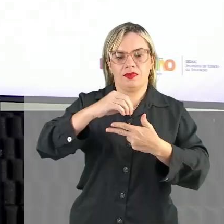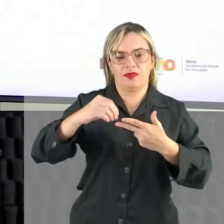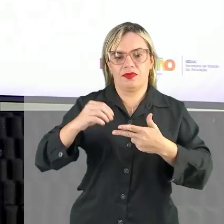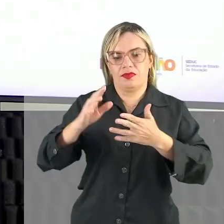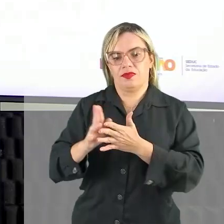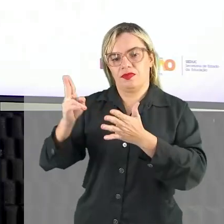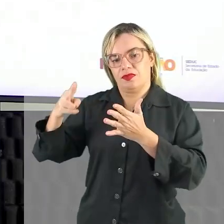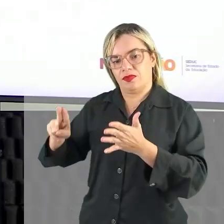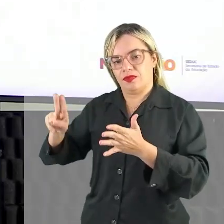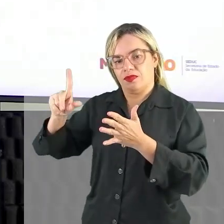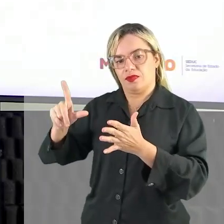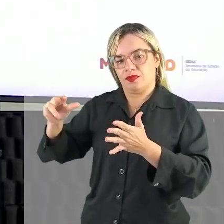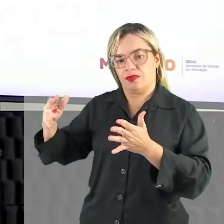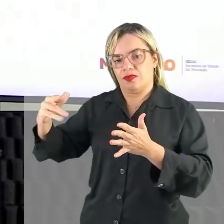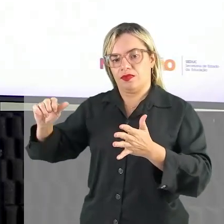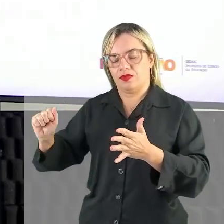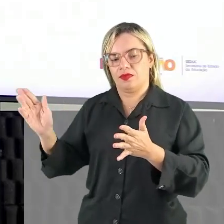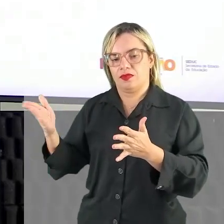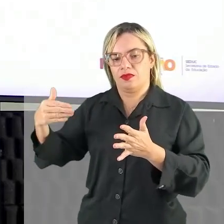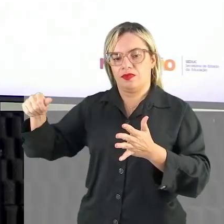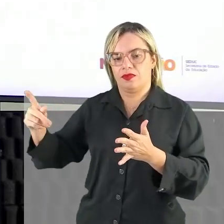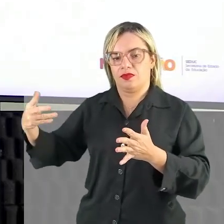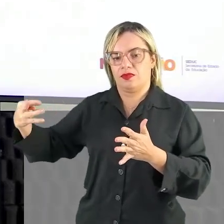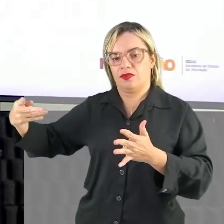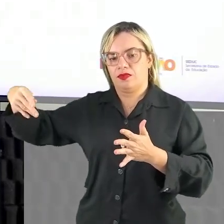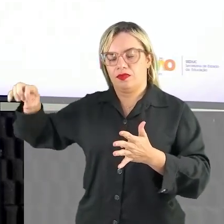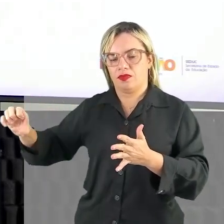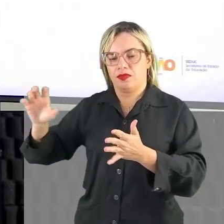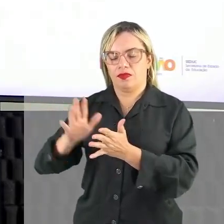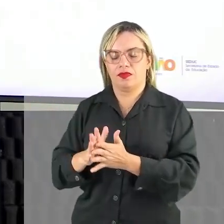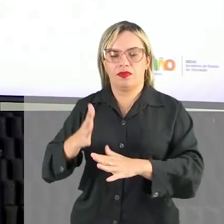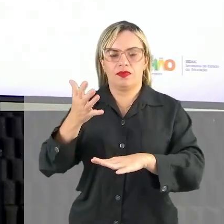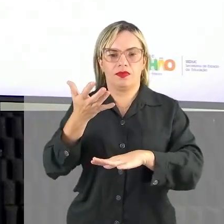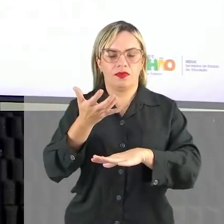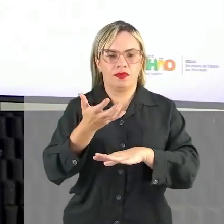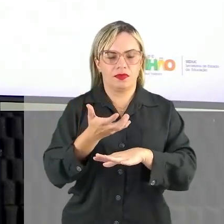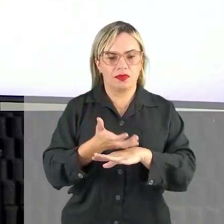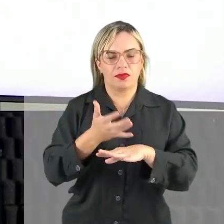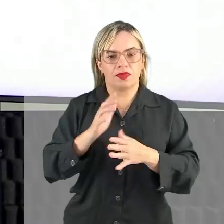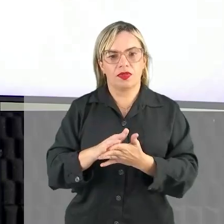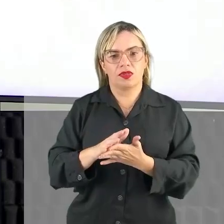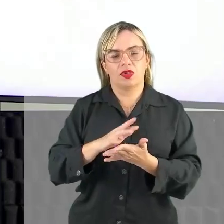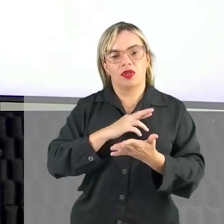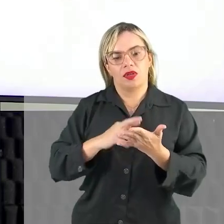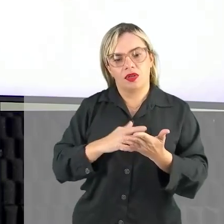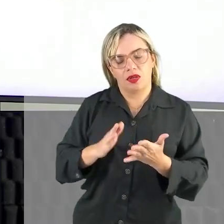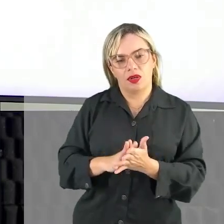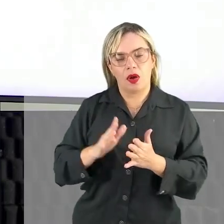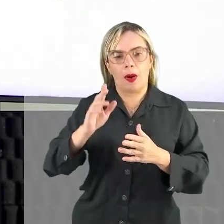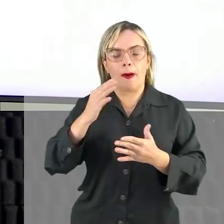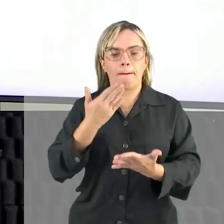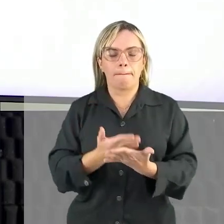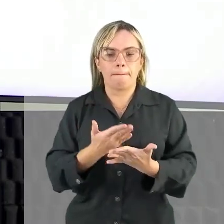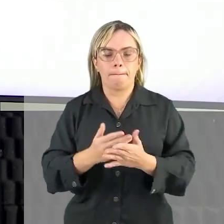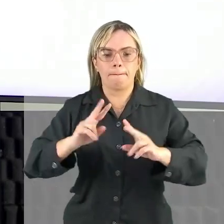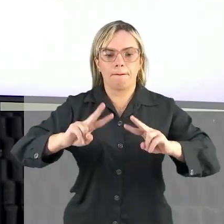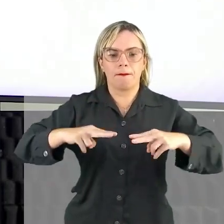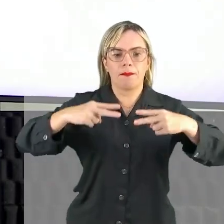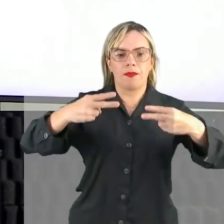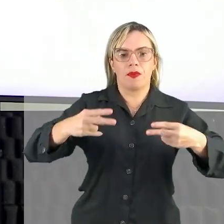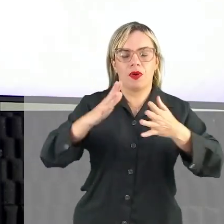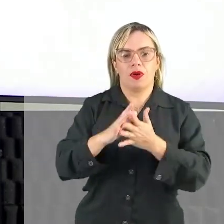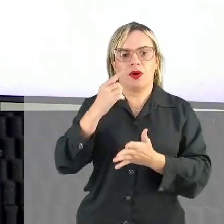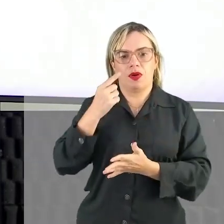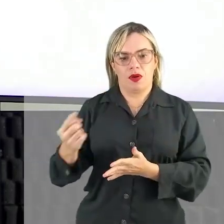nome é Lise Adriane e o material dessa aula você pode acompanhar pelo link na aula de hoje vamos aprender